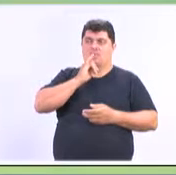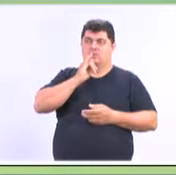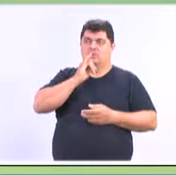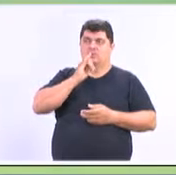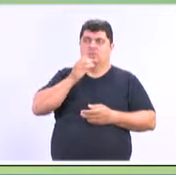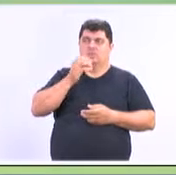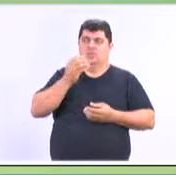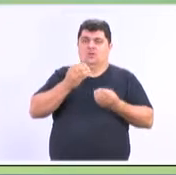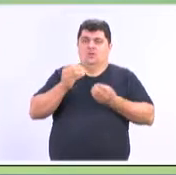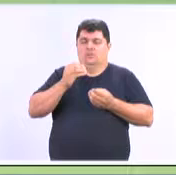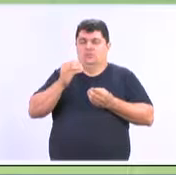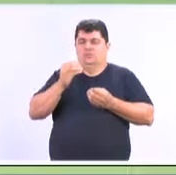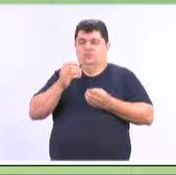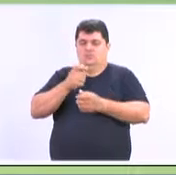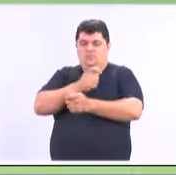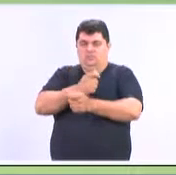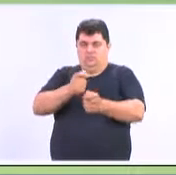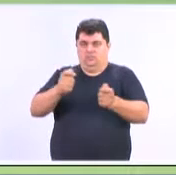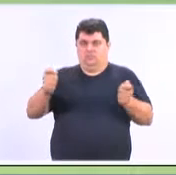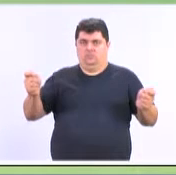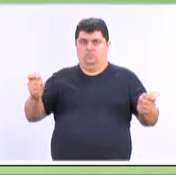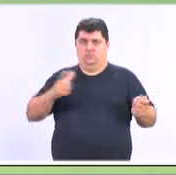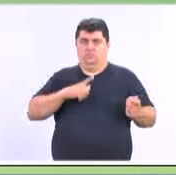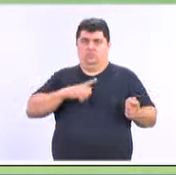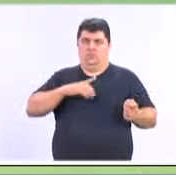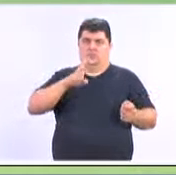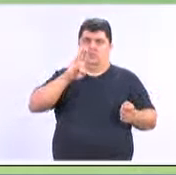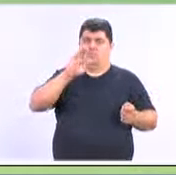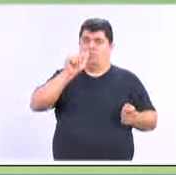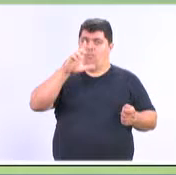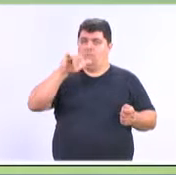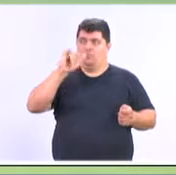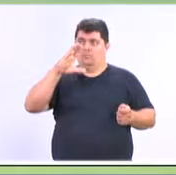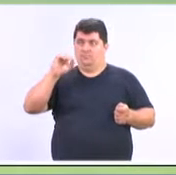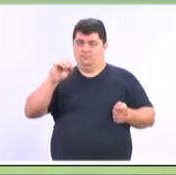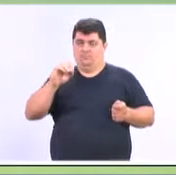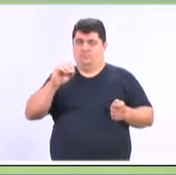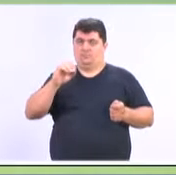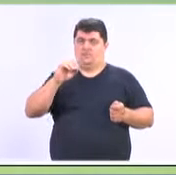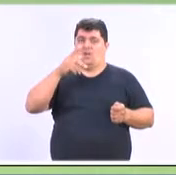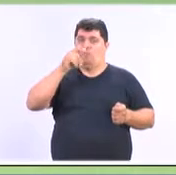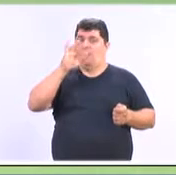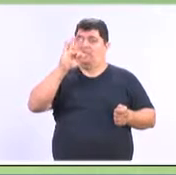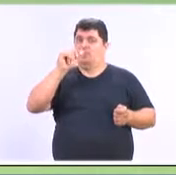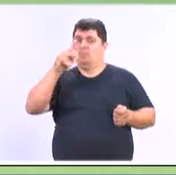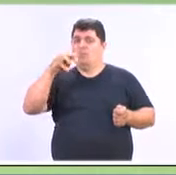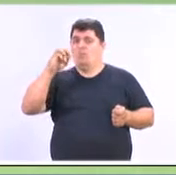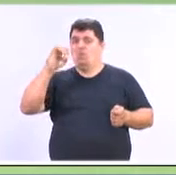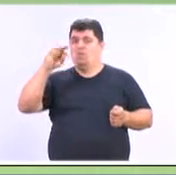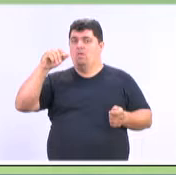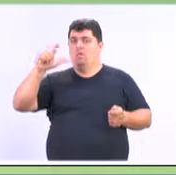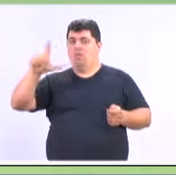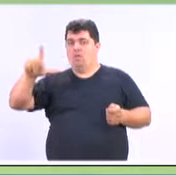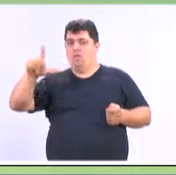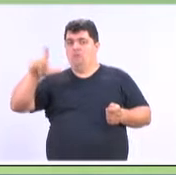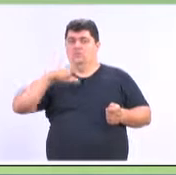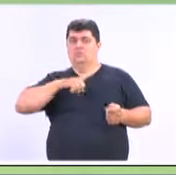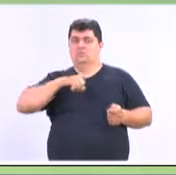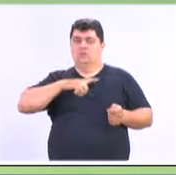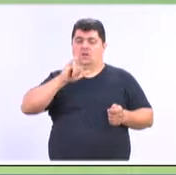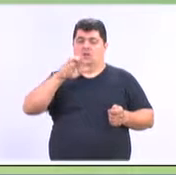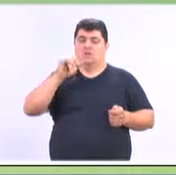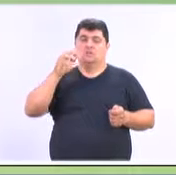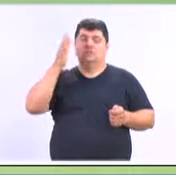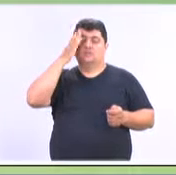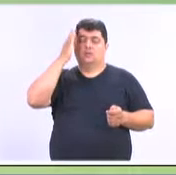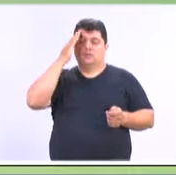de contas que estão envolvidas no nosso balanço patrimonial. Correto? Vocês vão encontrar liquidez aonde?